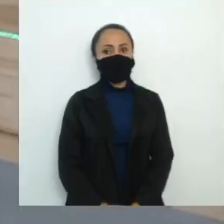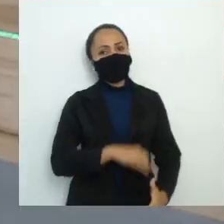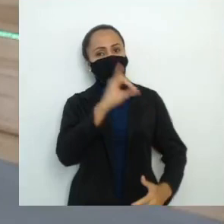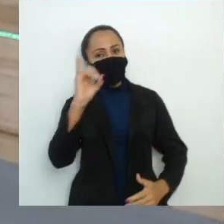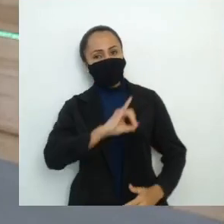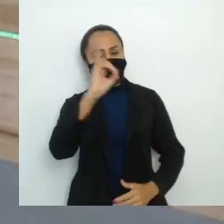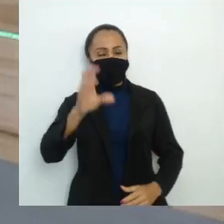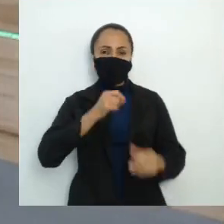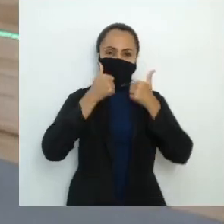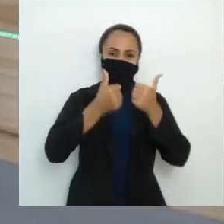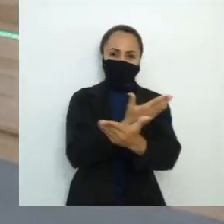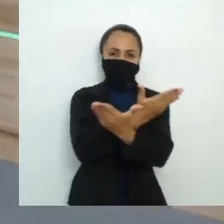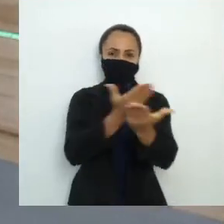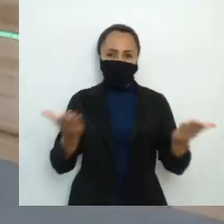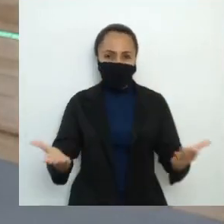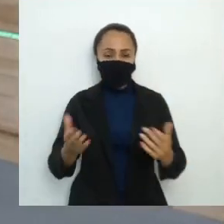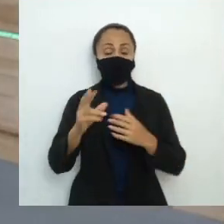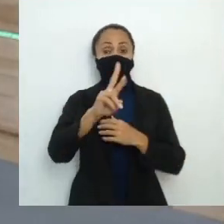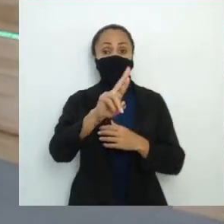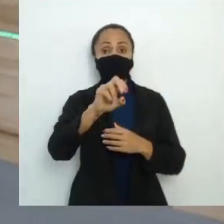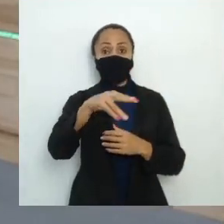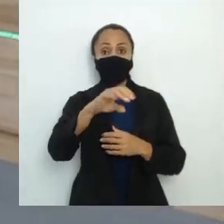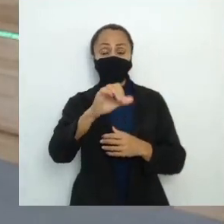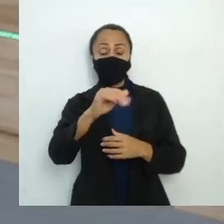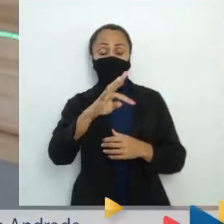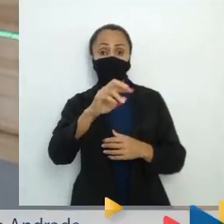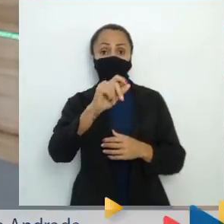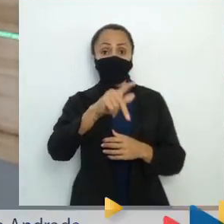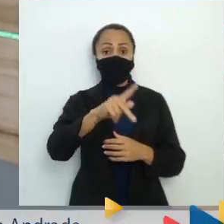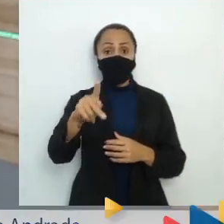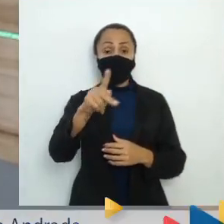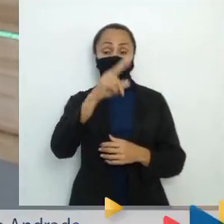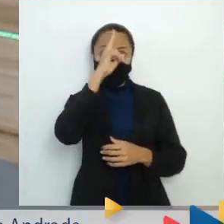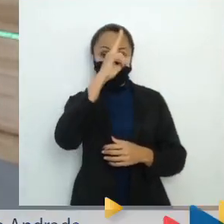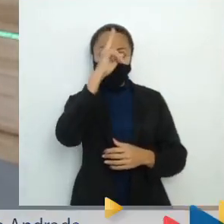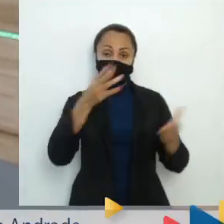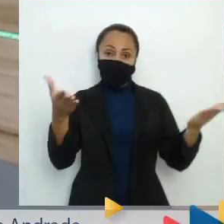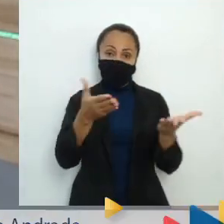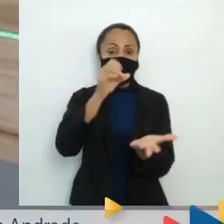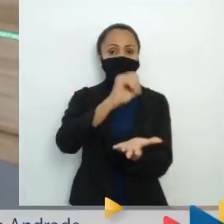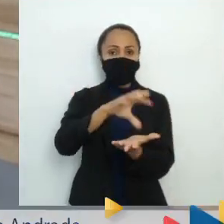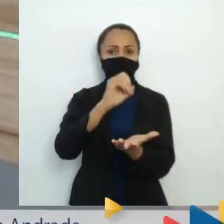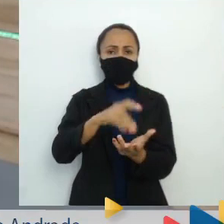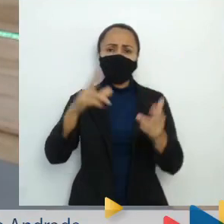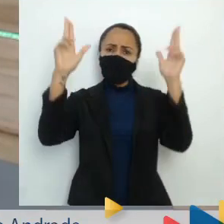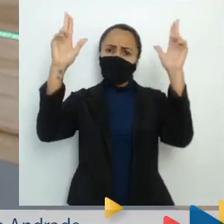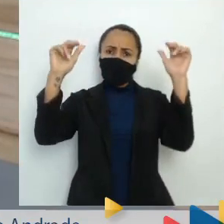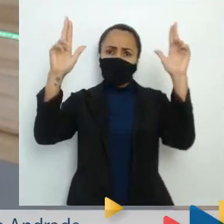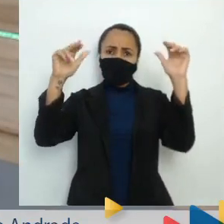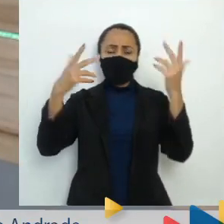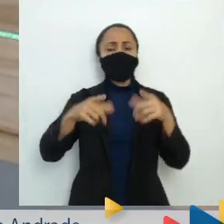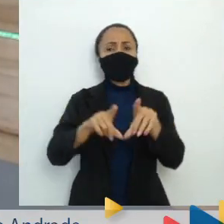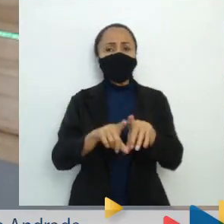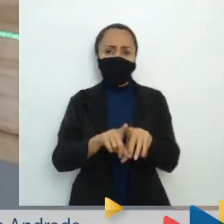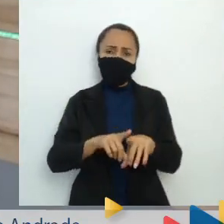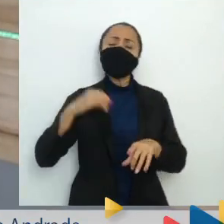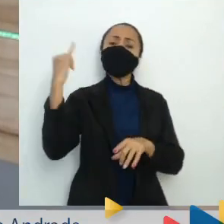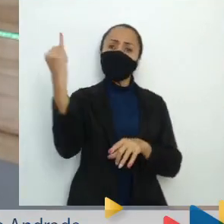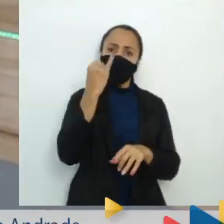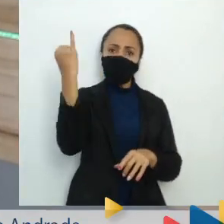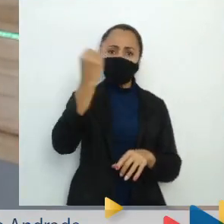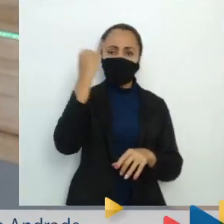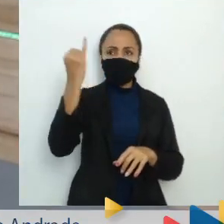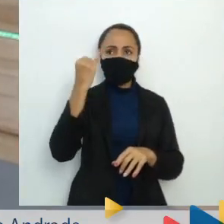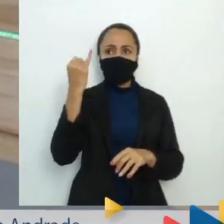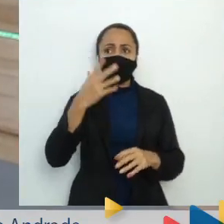Fala pessoal, tudo bem com vocês? Meu nome é Renato, sou professor de História aqui da casa, certo? E vim trazer um tema para vocês aqui também muito importante, que seriam